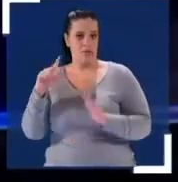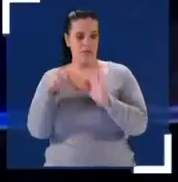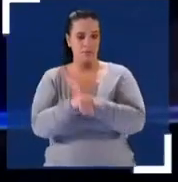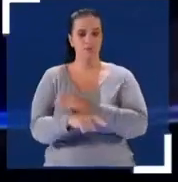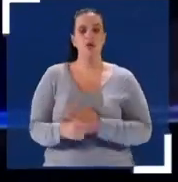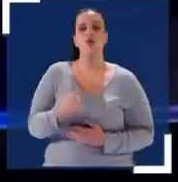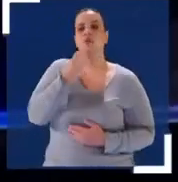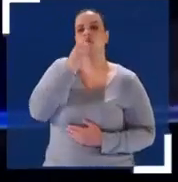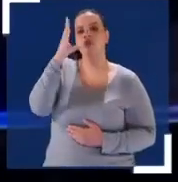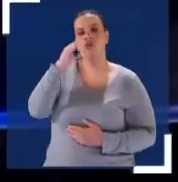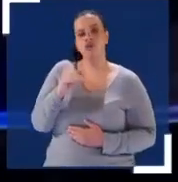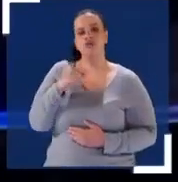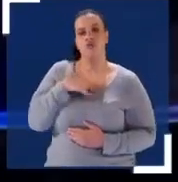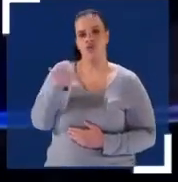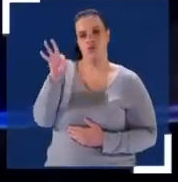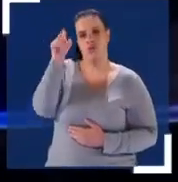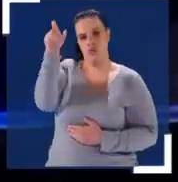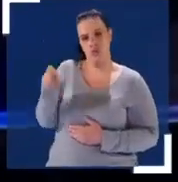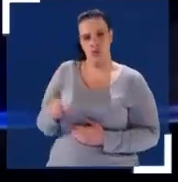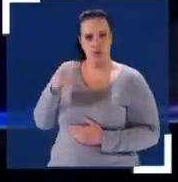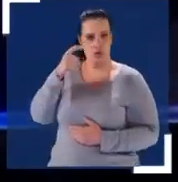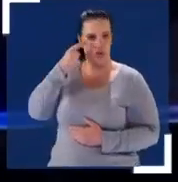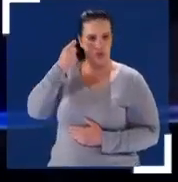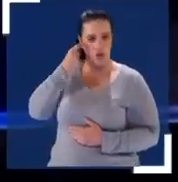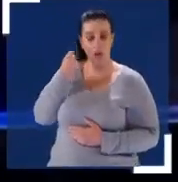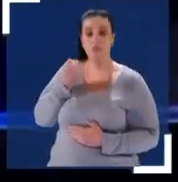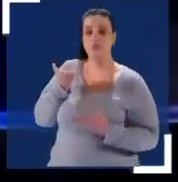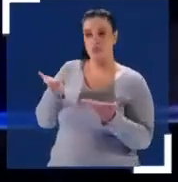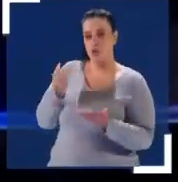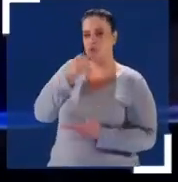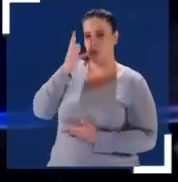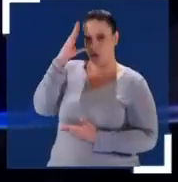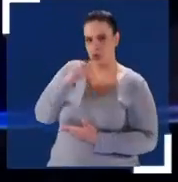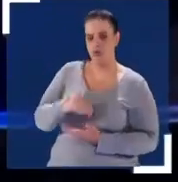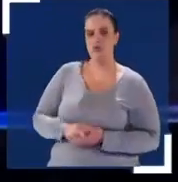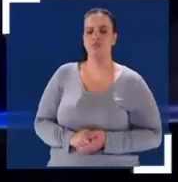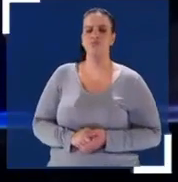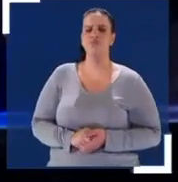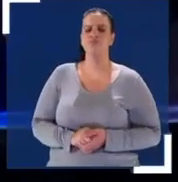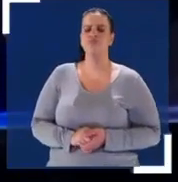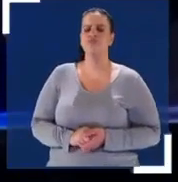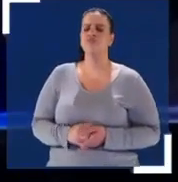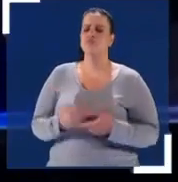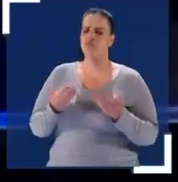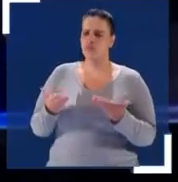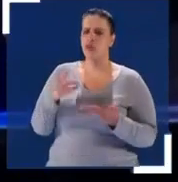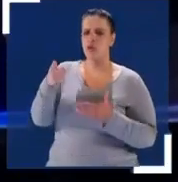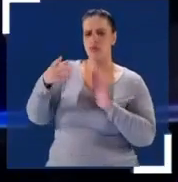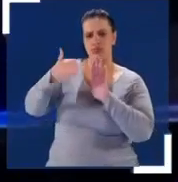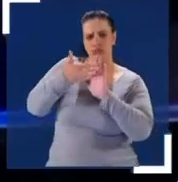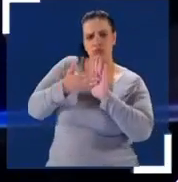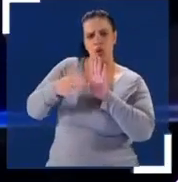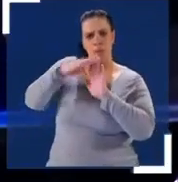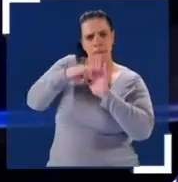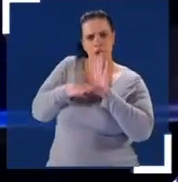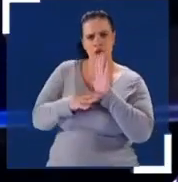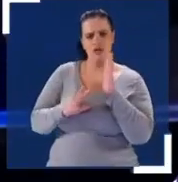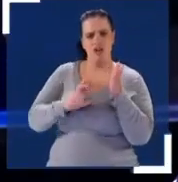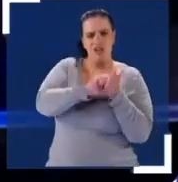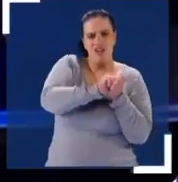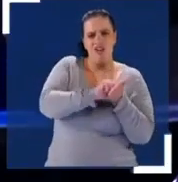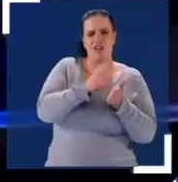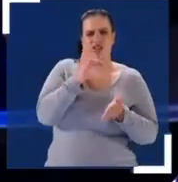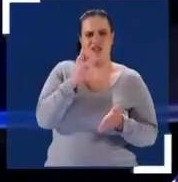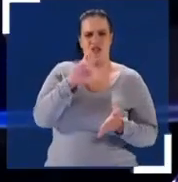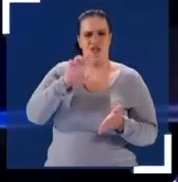A minha pergunta vai para o candidato João Dória. Candidato, boa noite. Boa noite, Simone. O senhor, nas propostas que registrou no site do TRE,